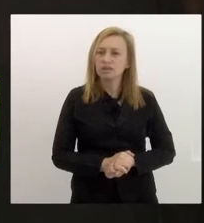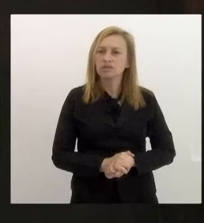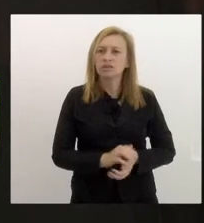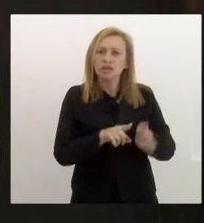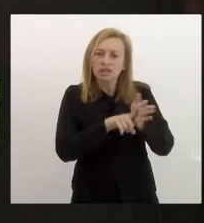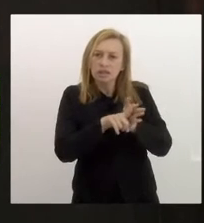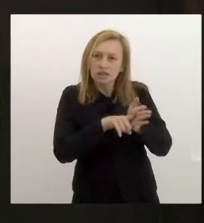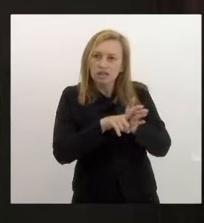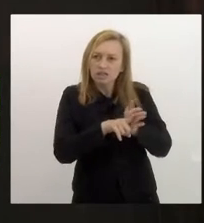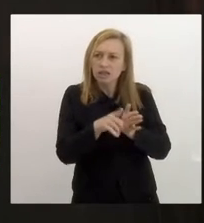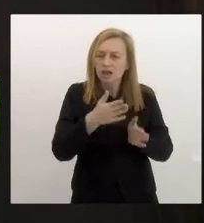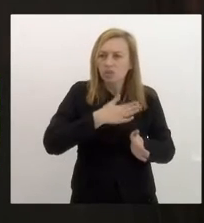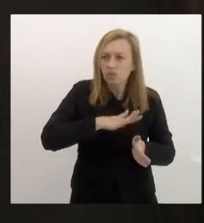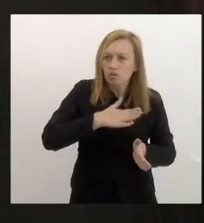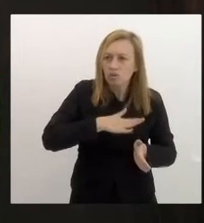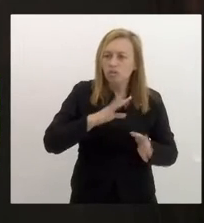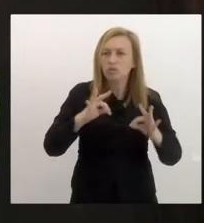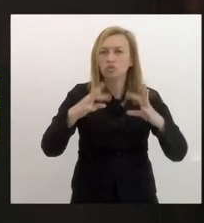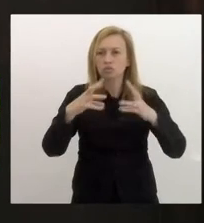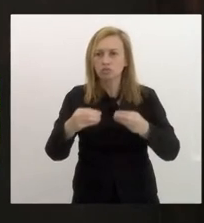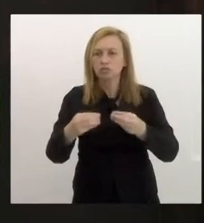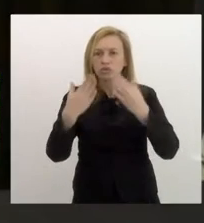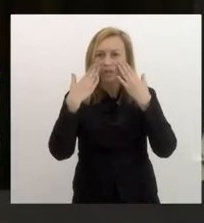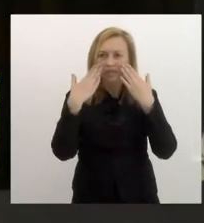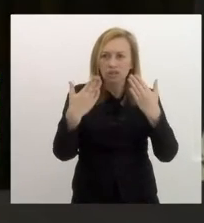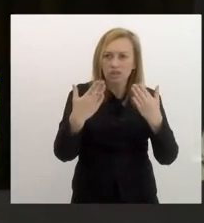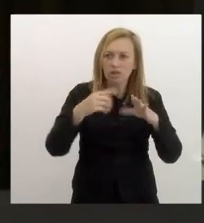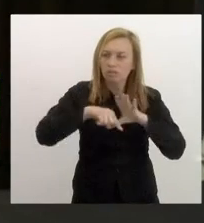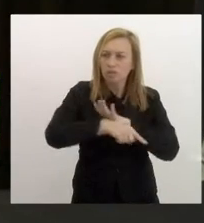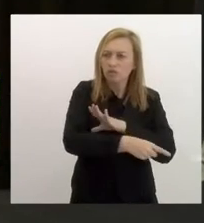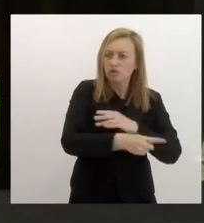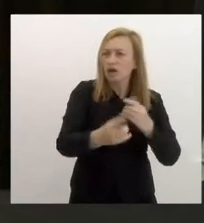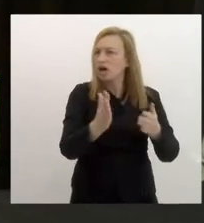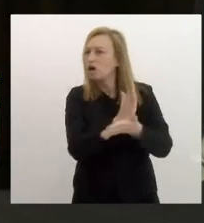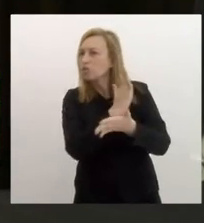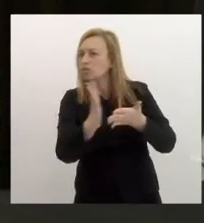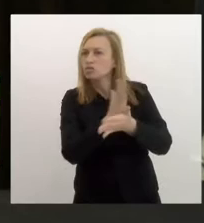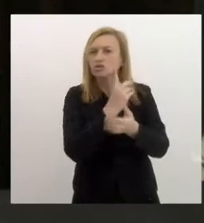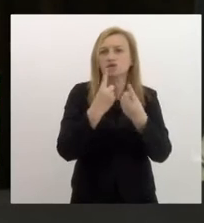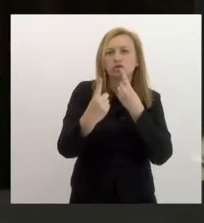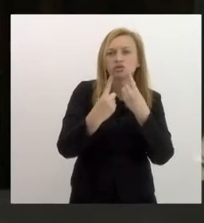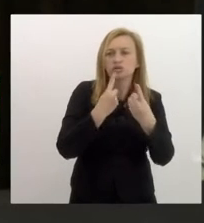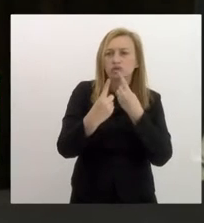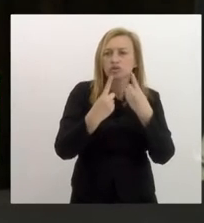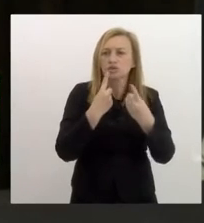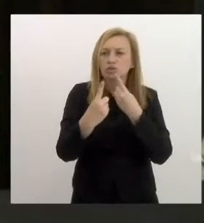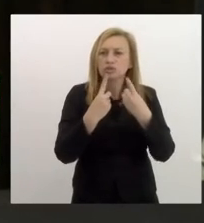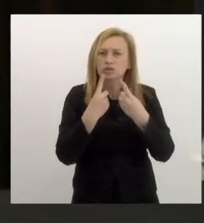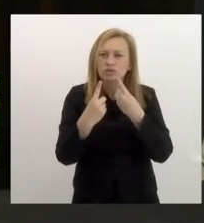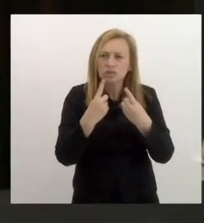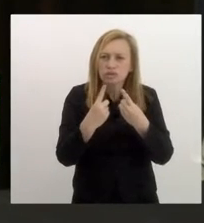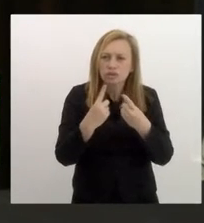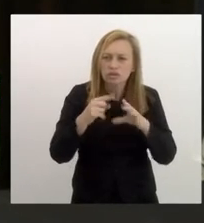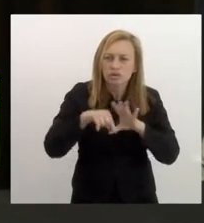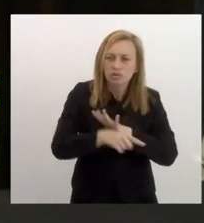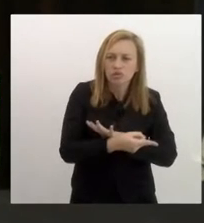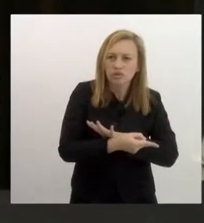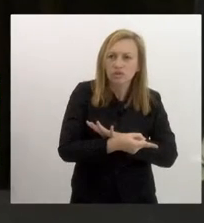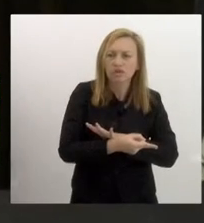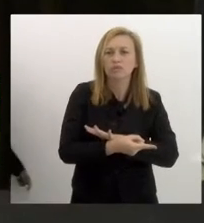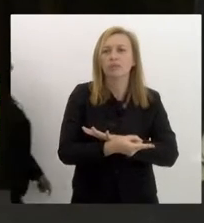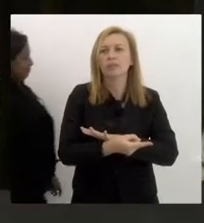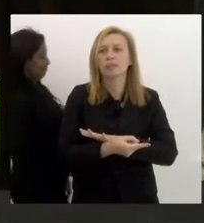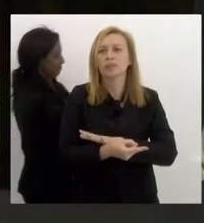analisar com calma mais menos que foram apresentadas aprofundar alguns debates que ainda não conseguimos aprofundar